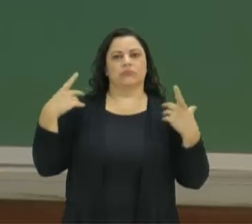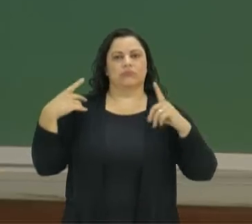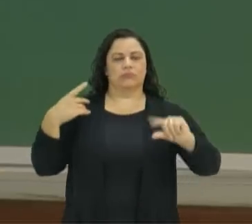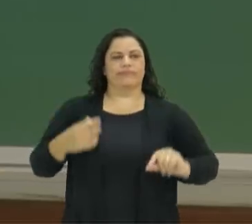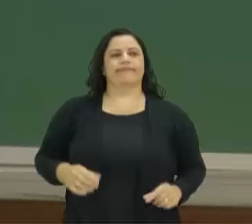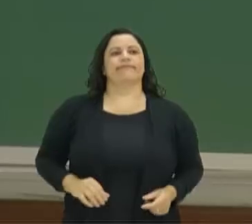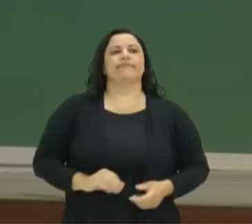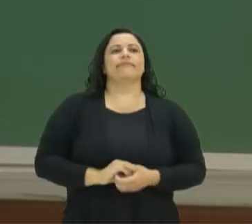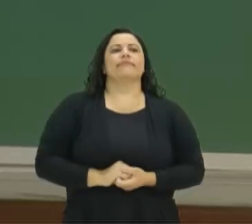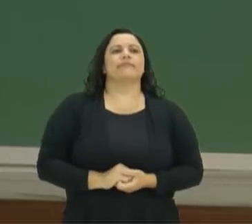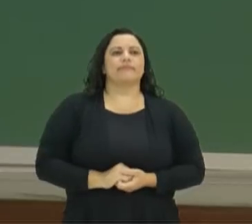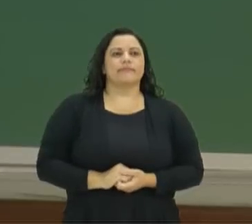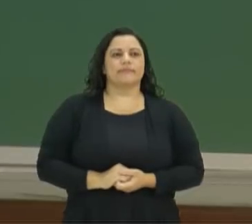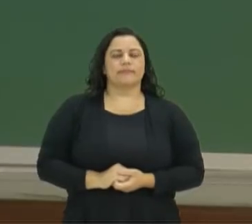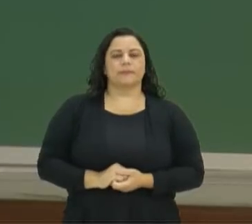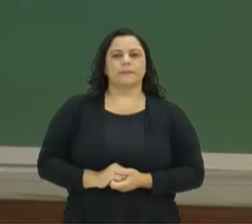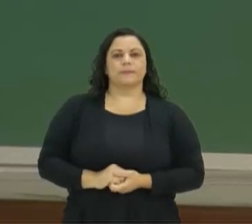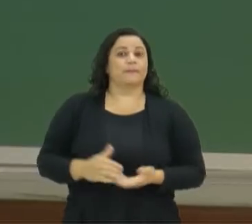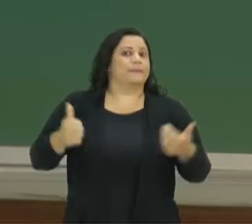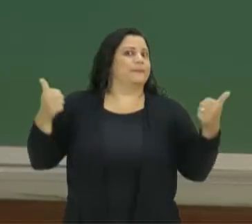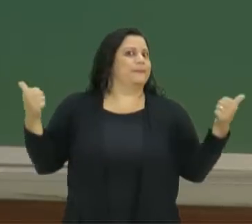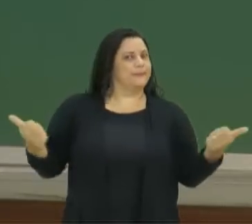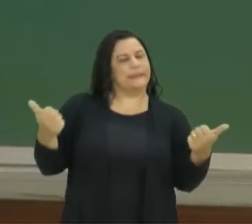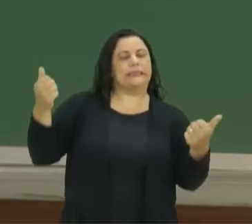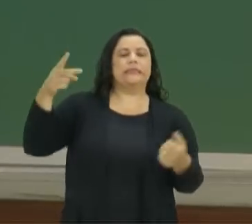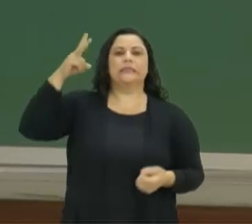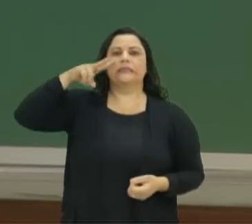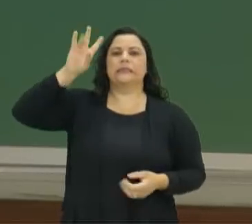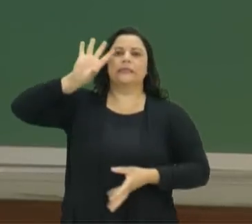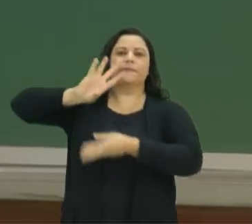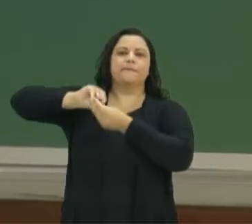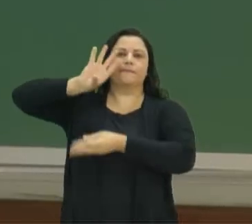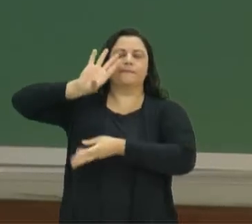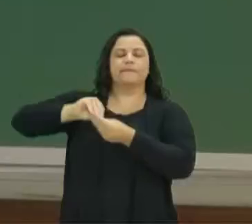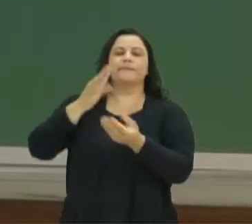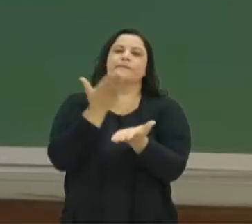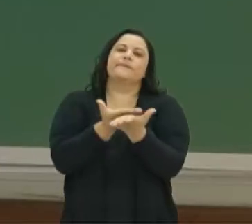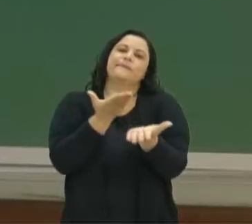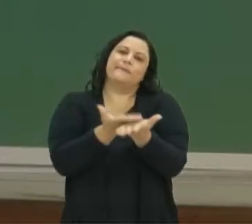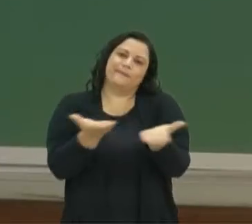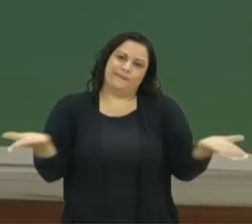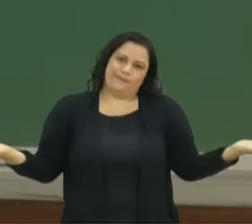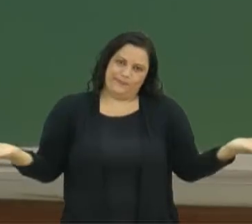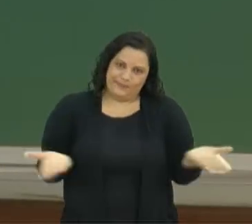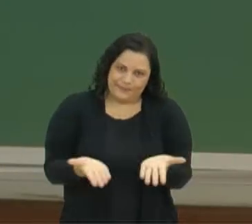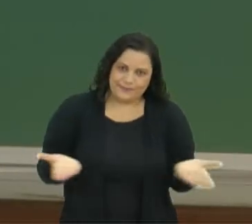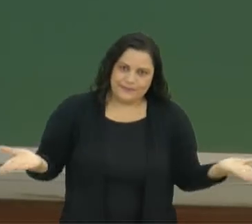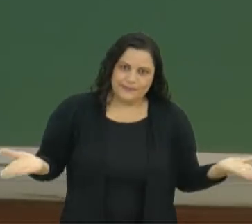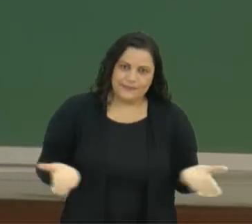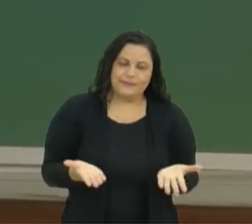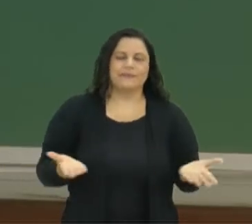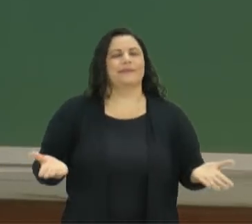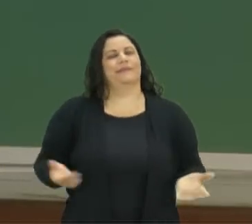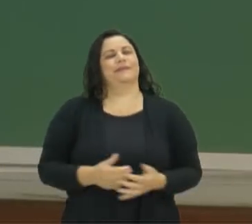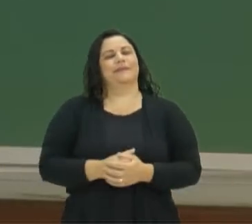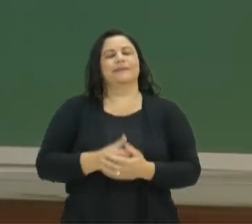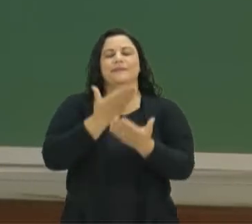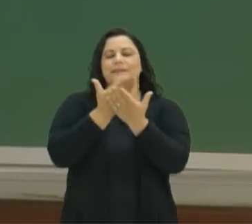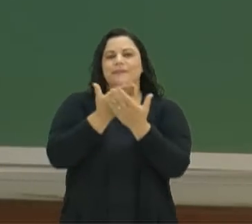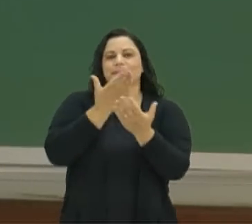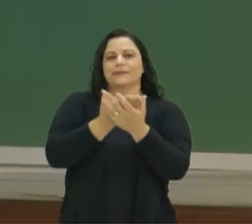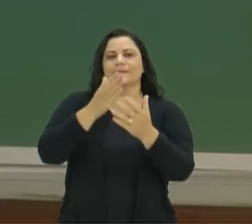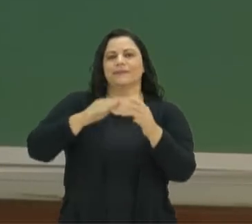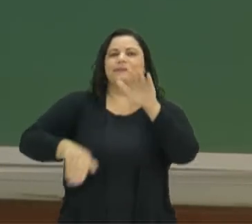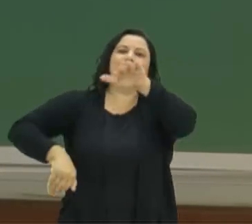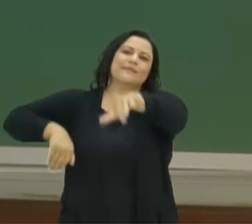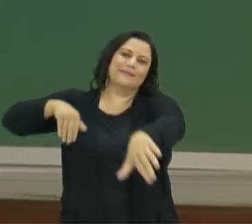nadando. Muito bem, revisando então o que nós tratamos hoje da nossa aula de natação,